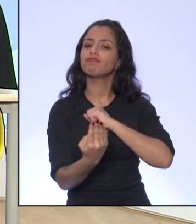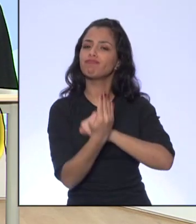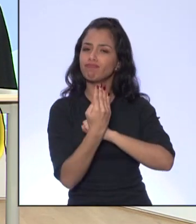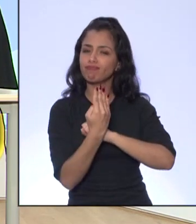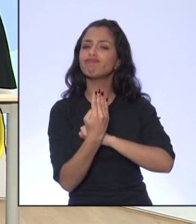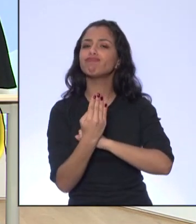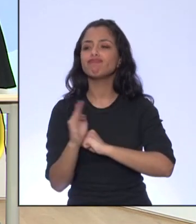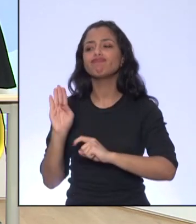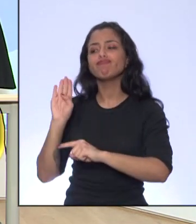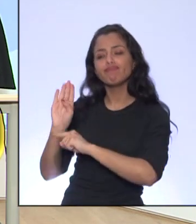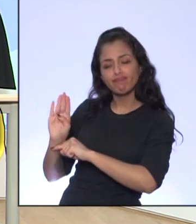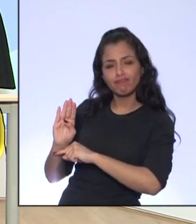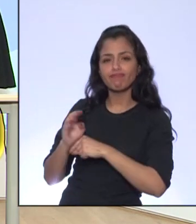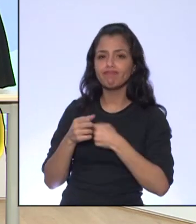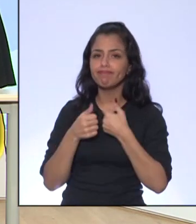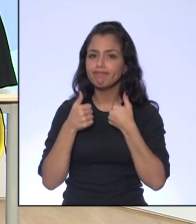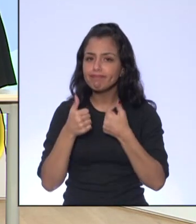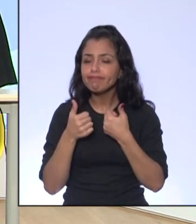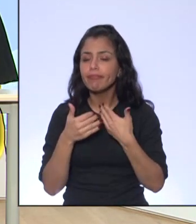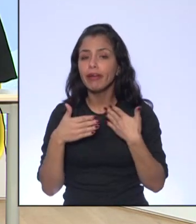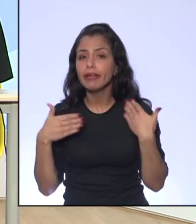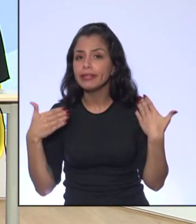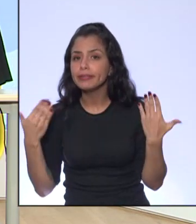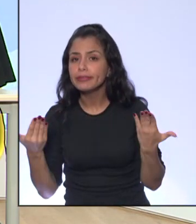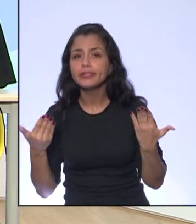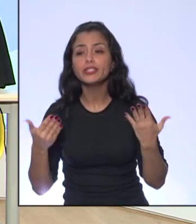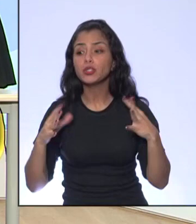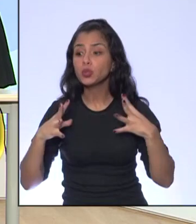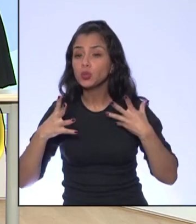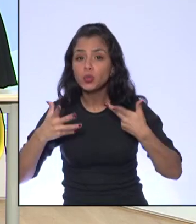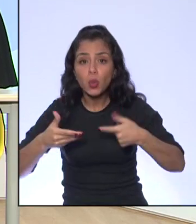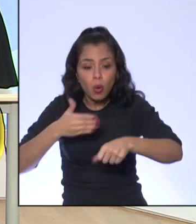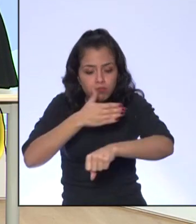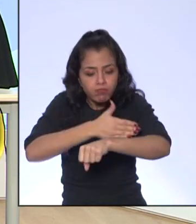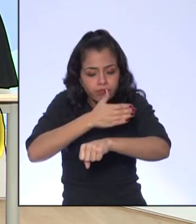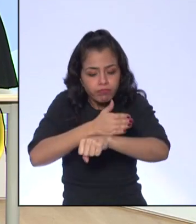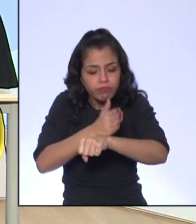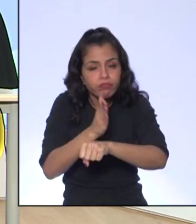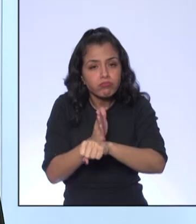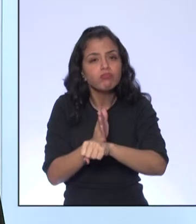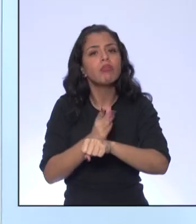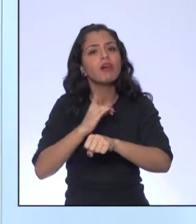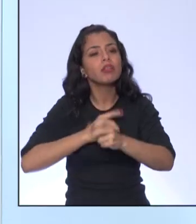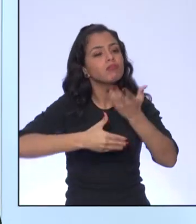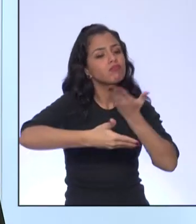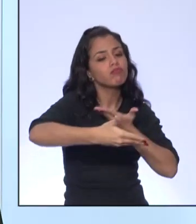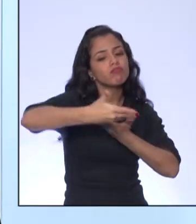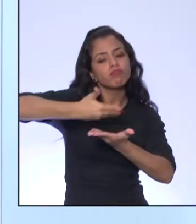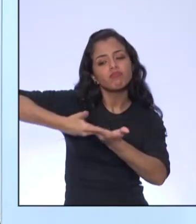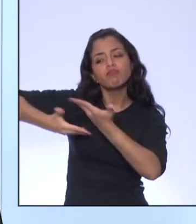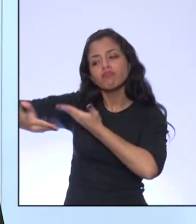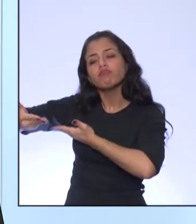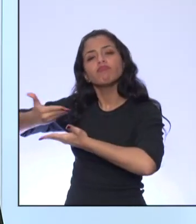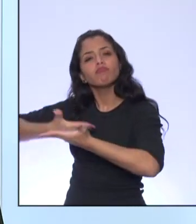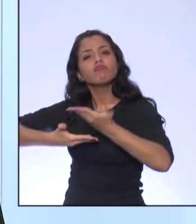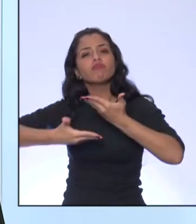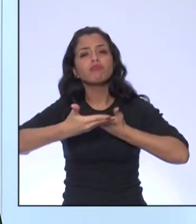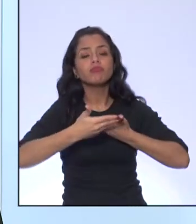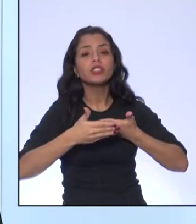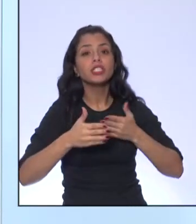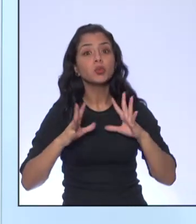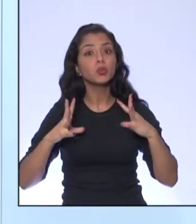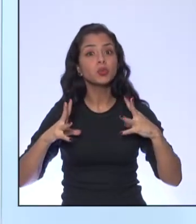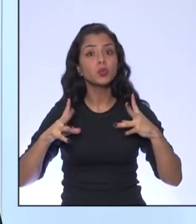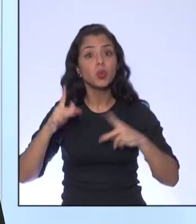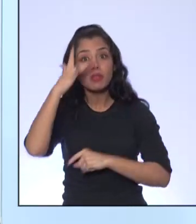estamos convivendo com as pessoas, nós estamos interagindo com o mundo que nos cerca. E as pessoas que estão ao nosso